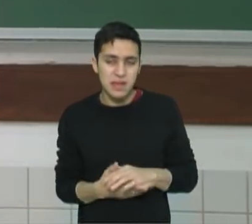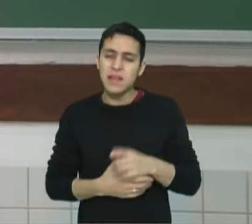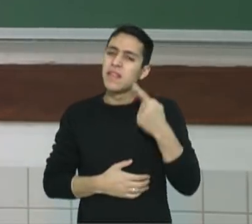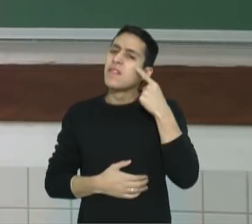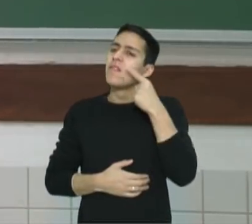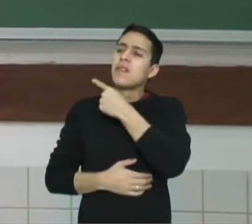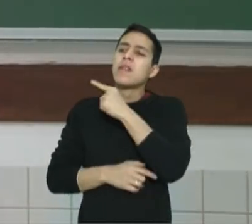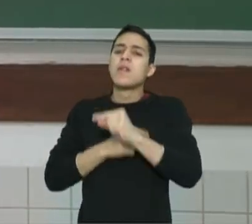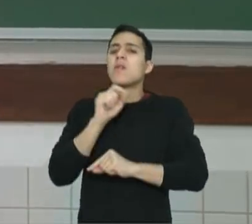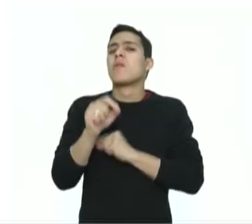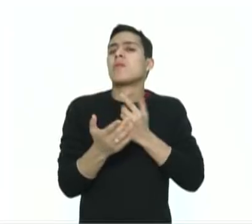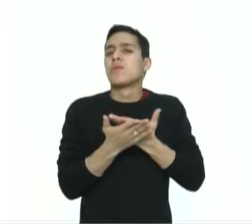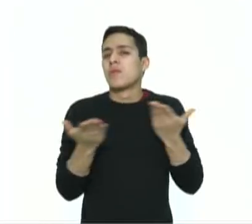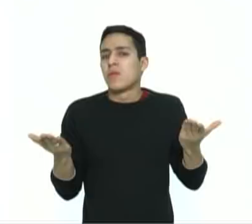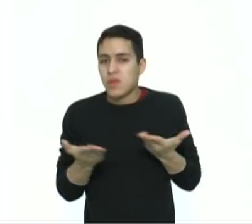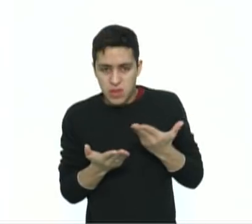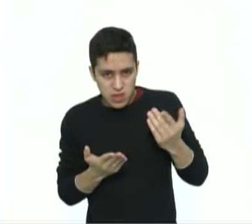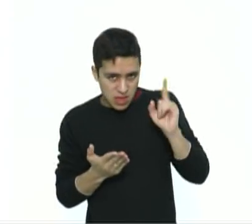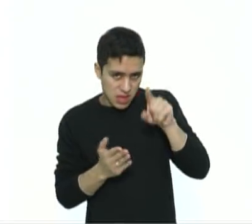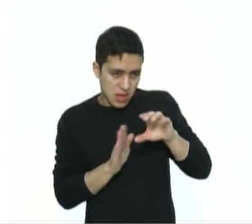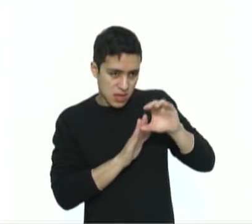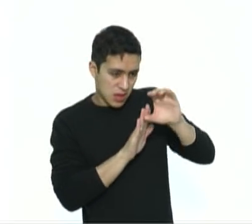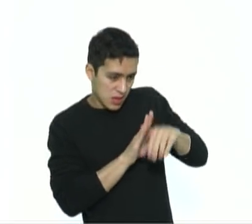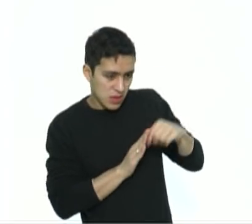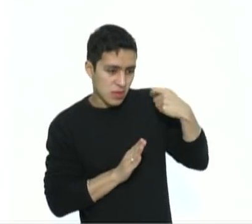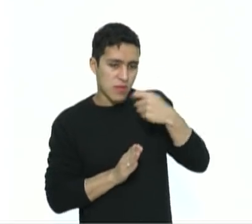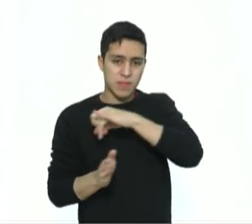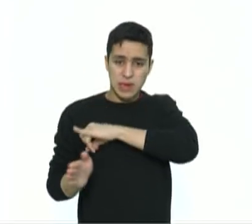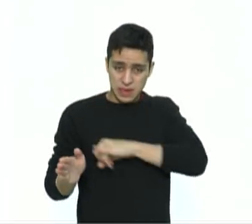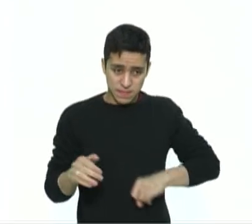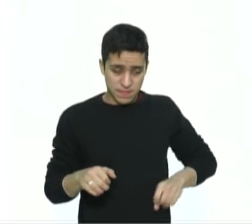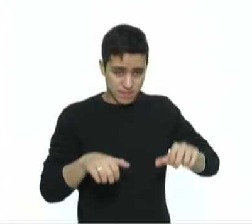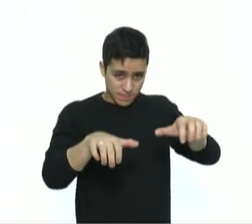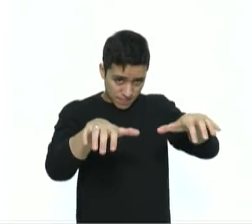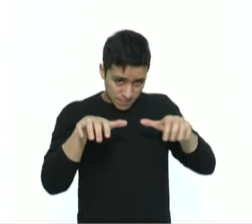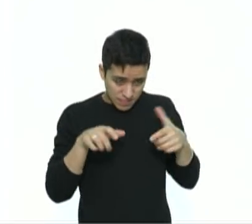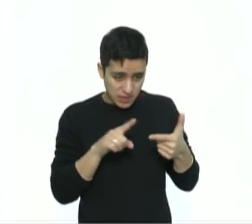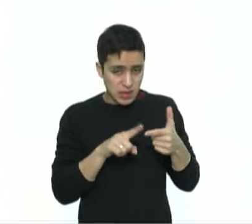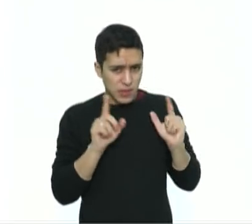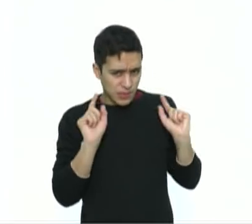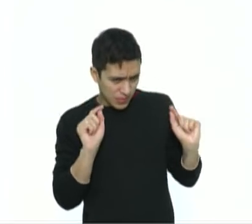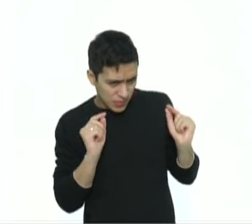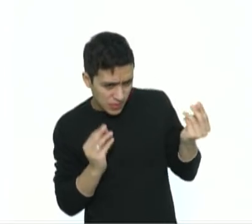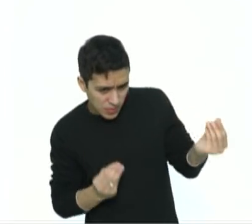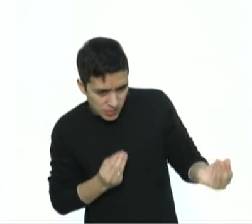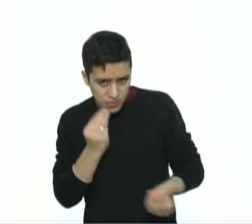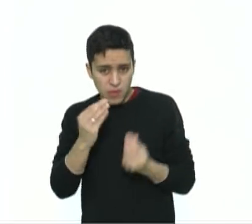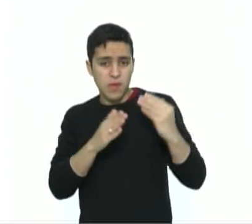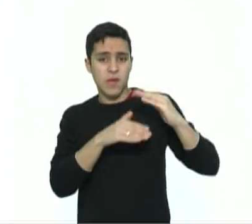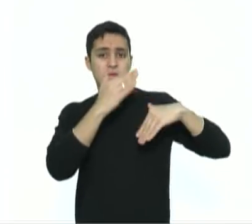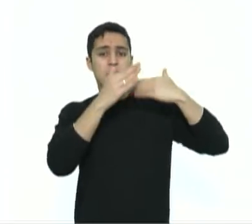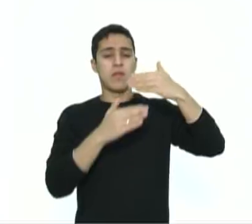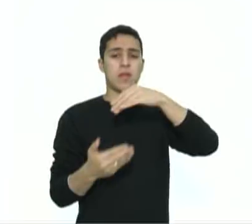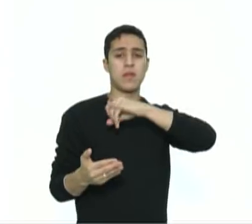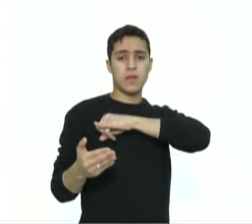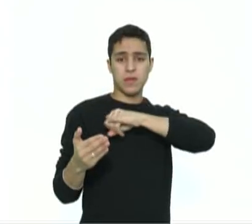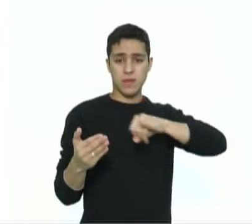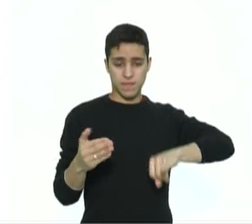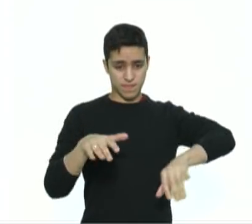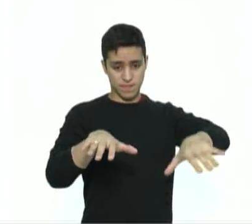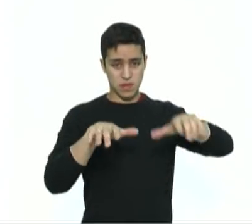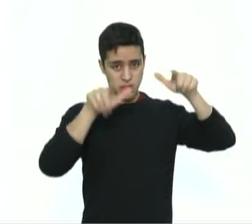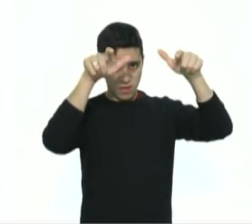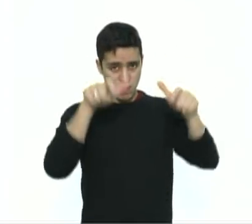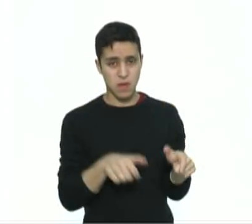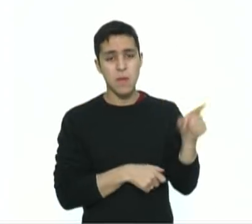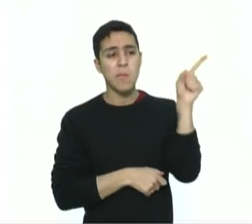que nós vimos hoje. Nós conceituamos imperialismo, nós demos uma noção da evolução do imperialismo dentro dos Estados